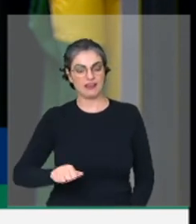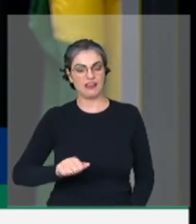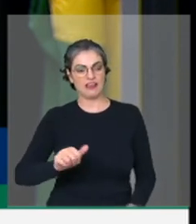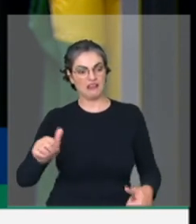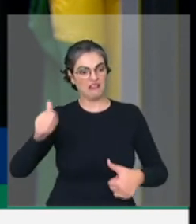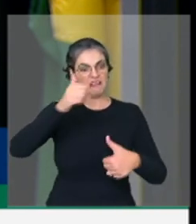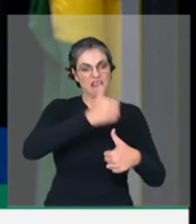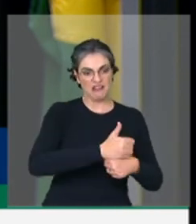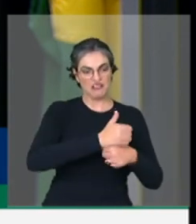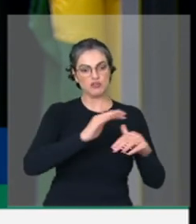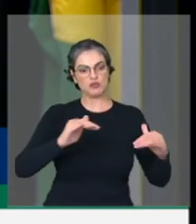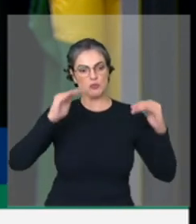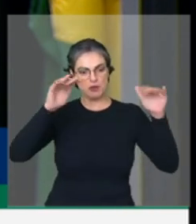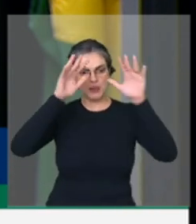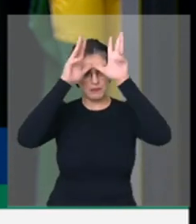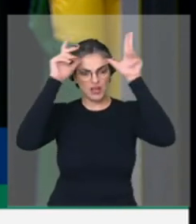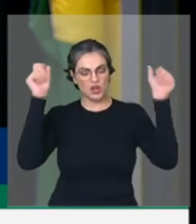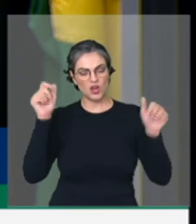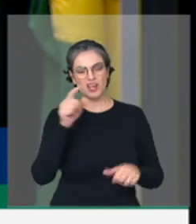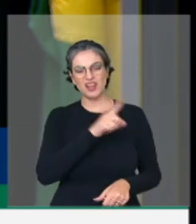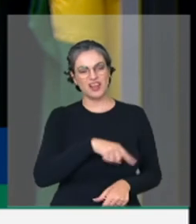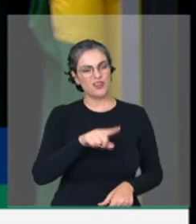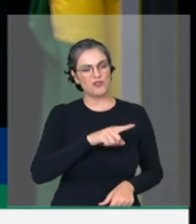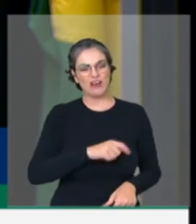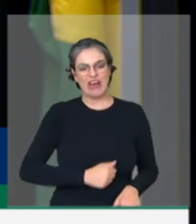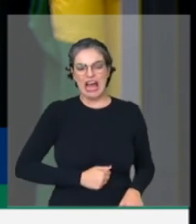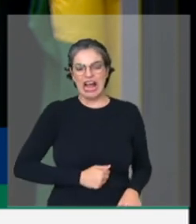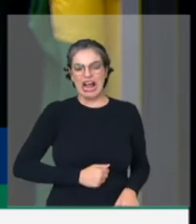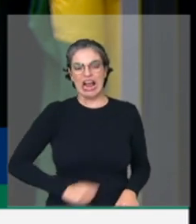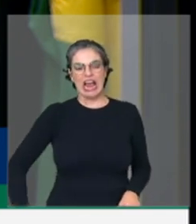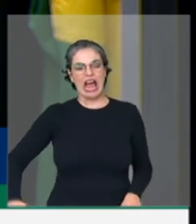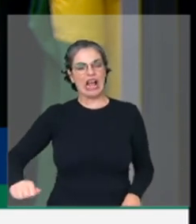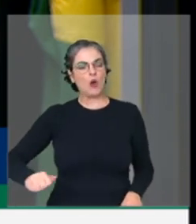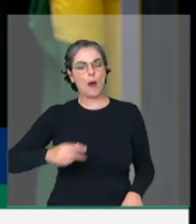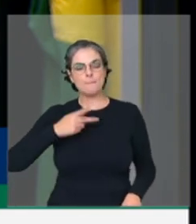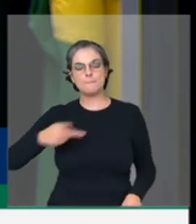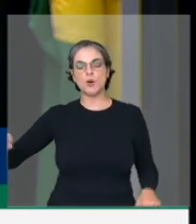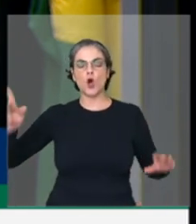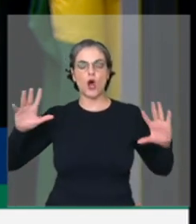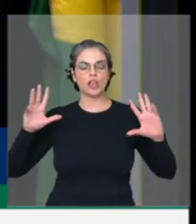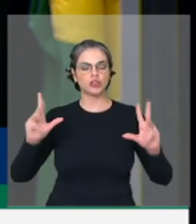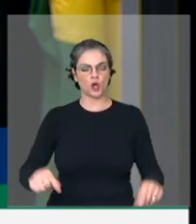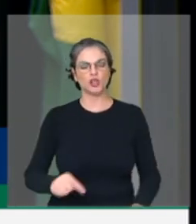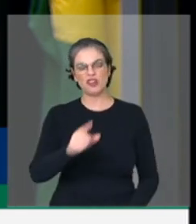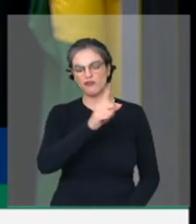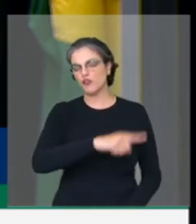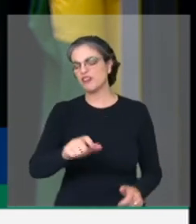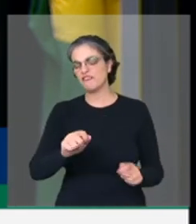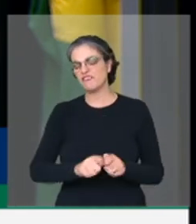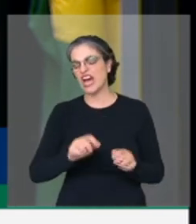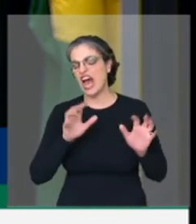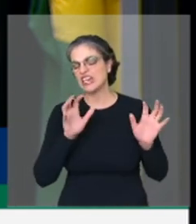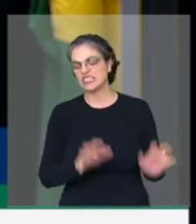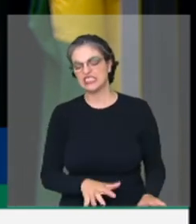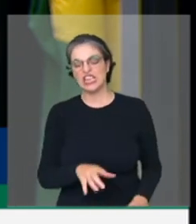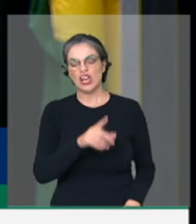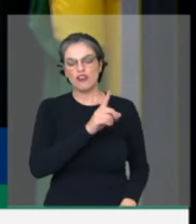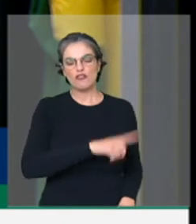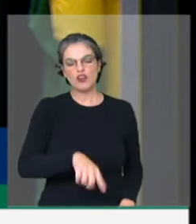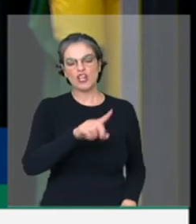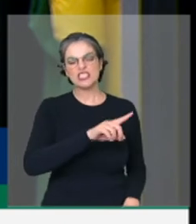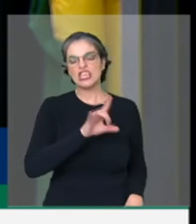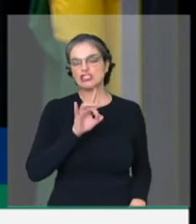Suprema Corte, vocês terminam de cagar na porra toda. É isso que vocês fazem. Vocês